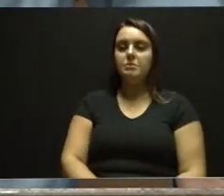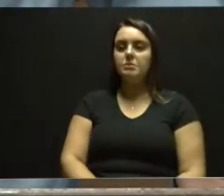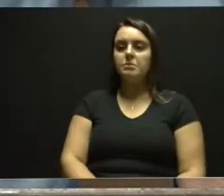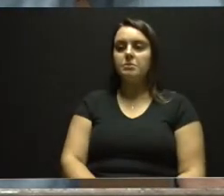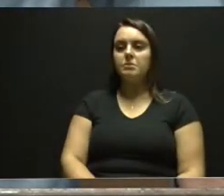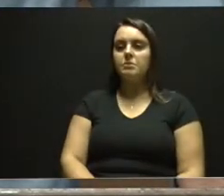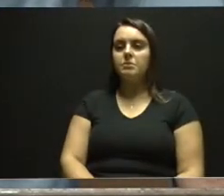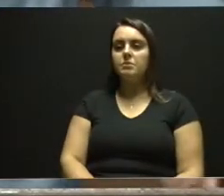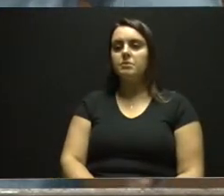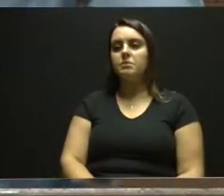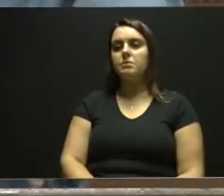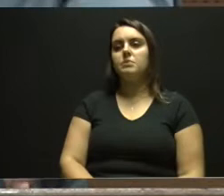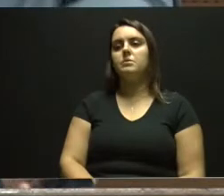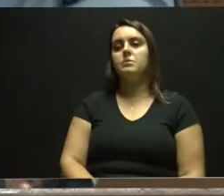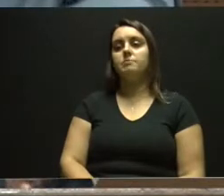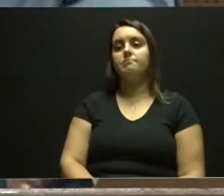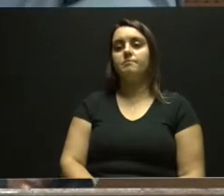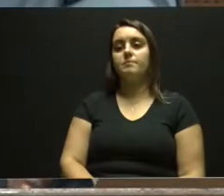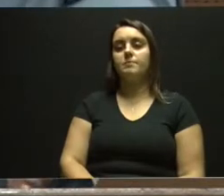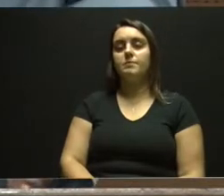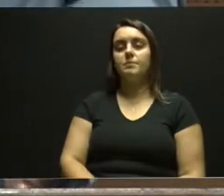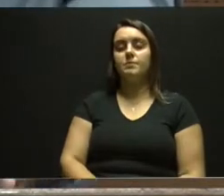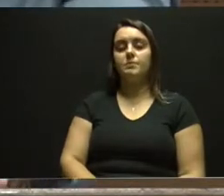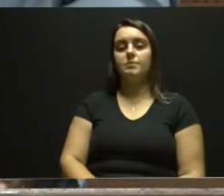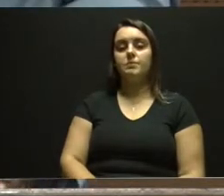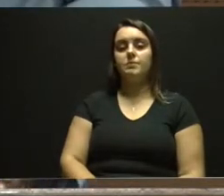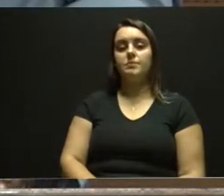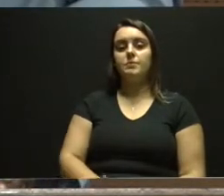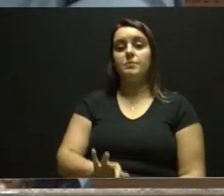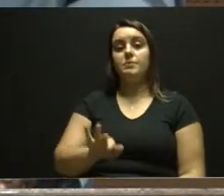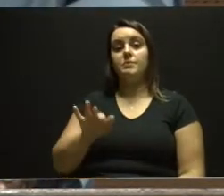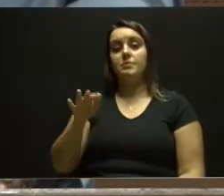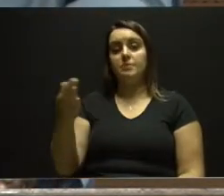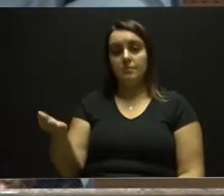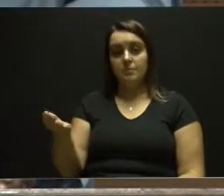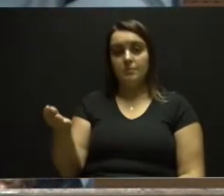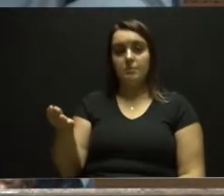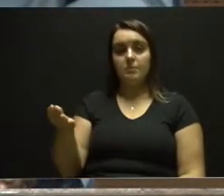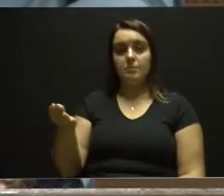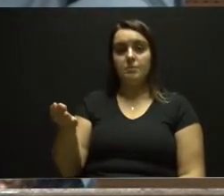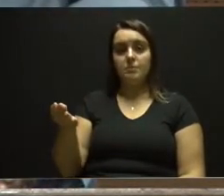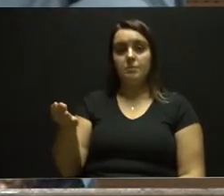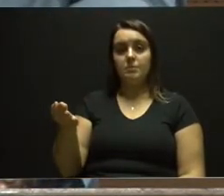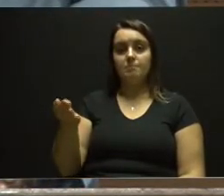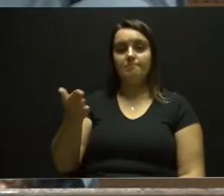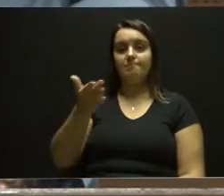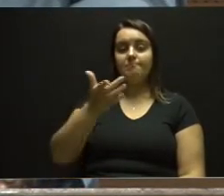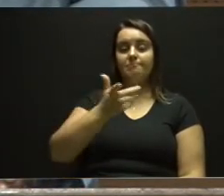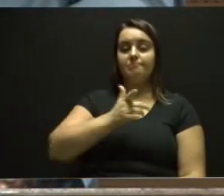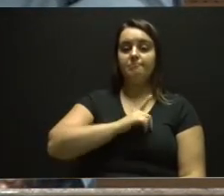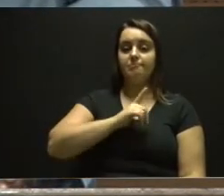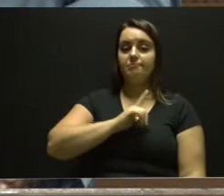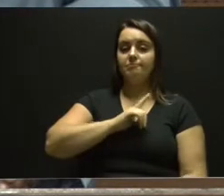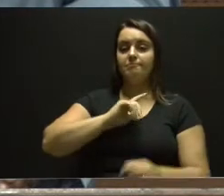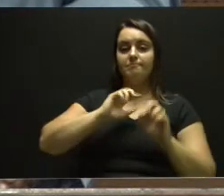agora nós vivemos num país que existe a pseudo democracia racial